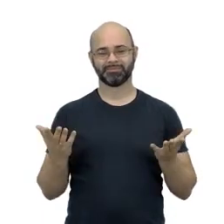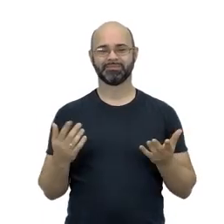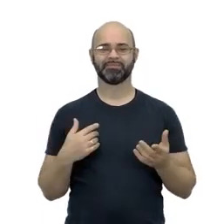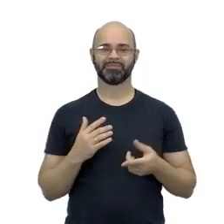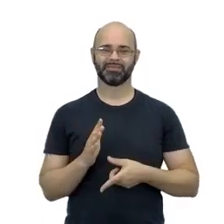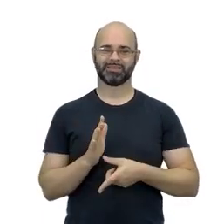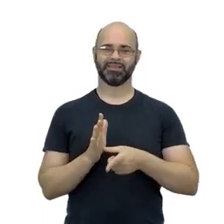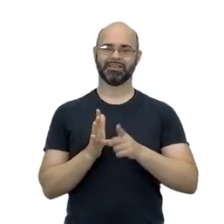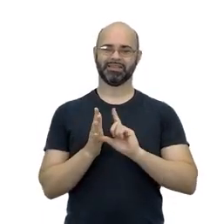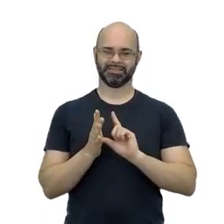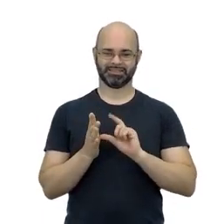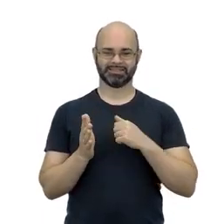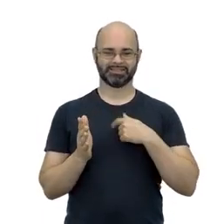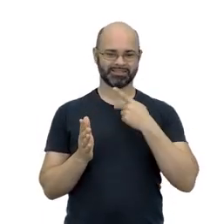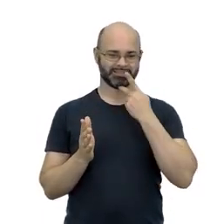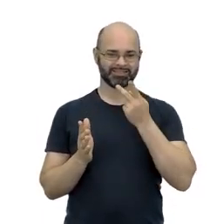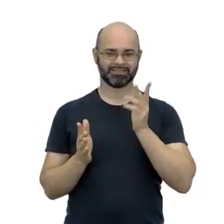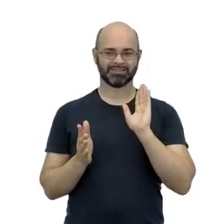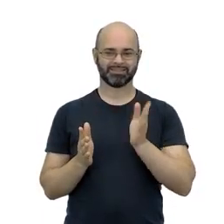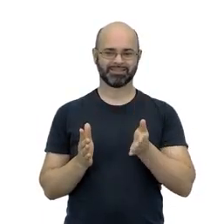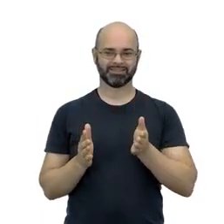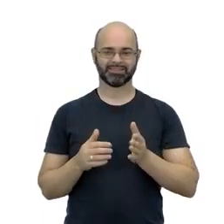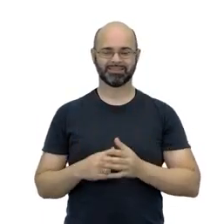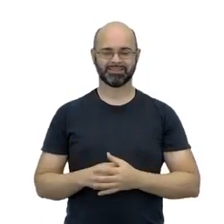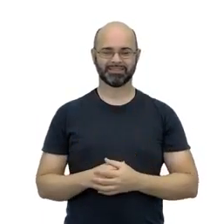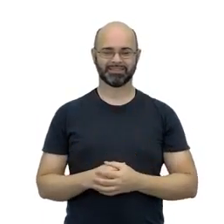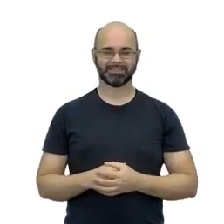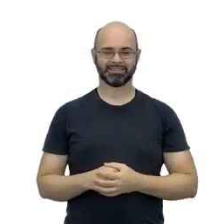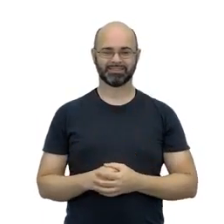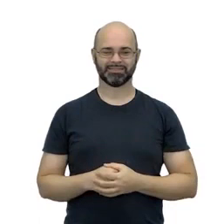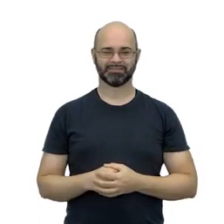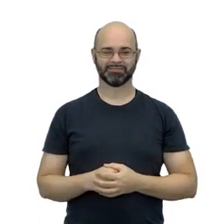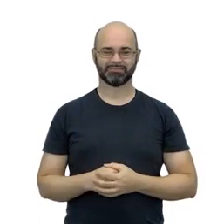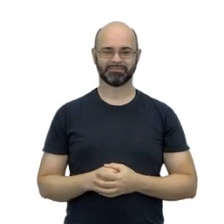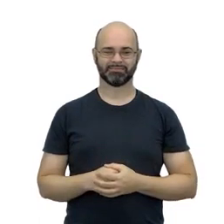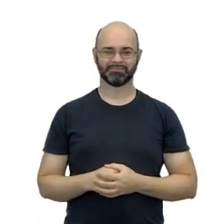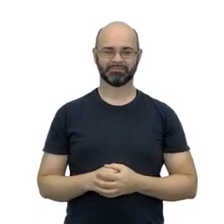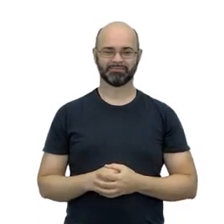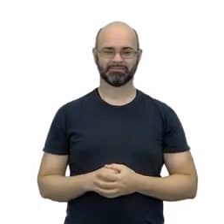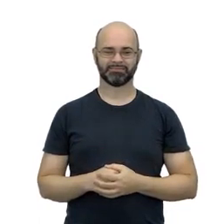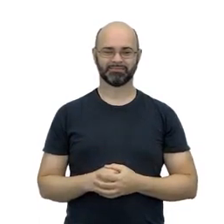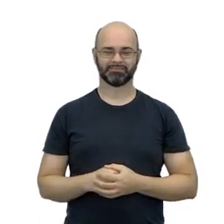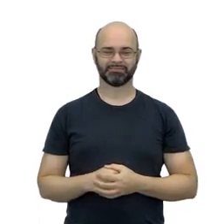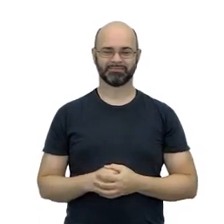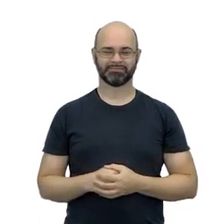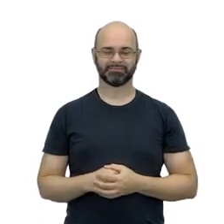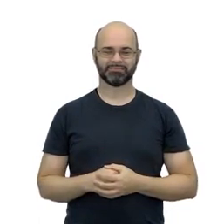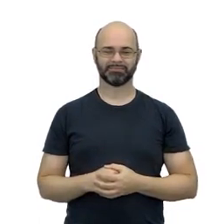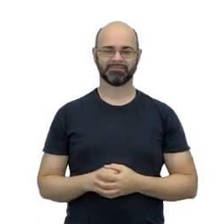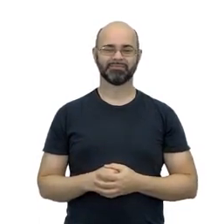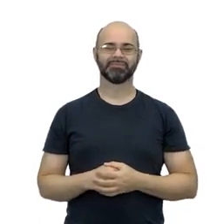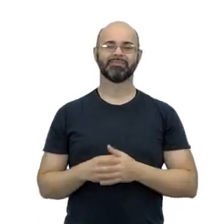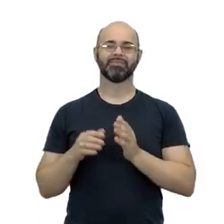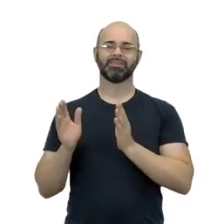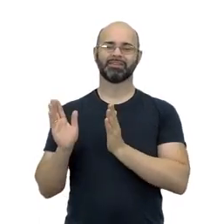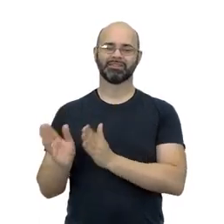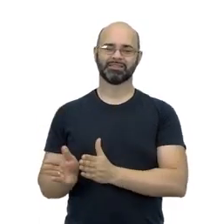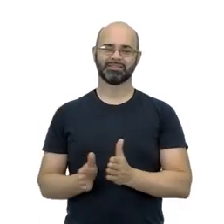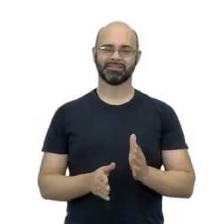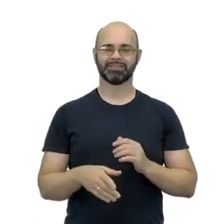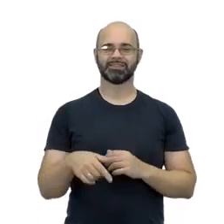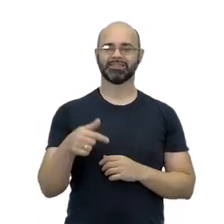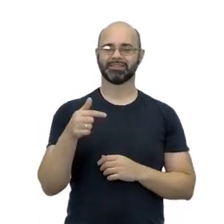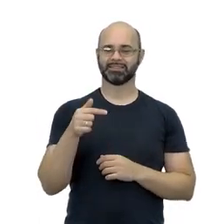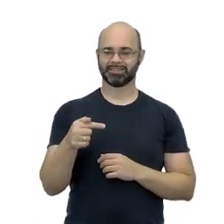para vocês, nós estamos na sequência 7, na semana